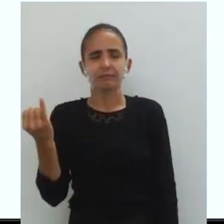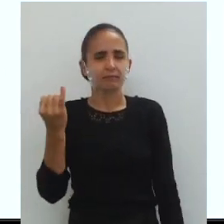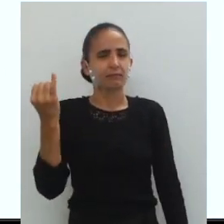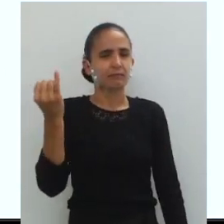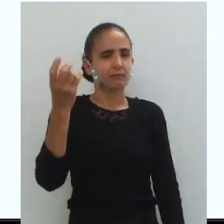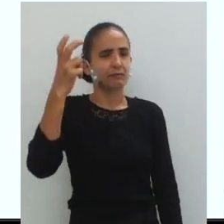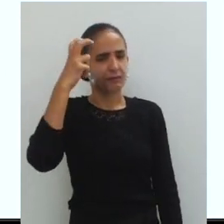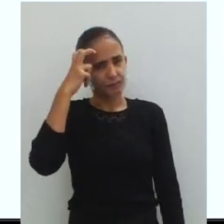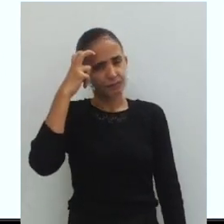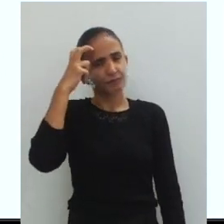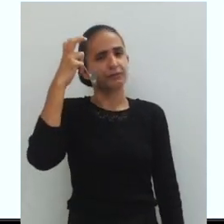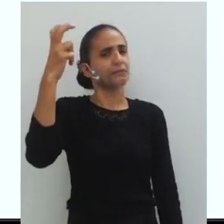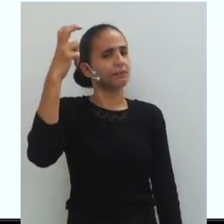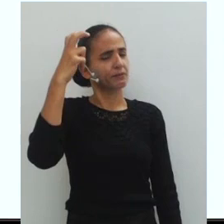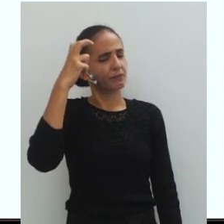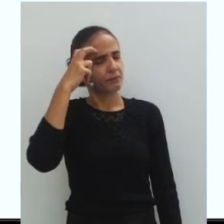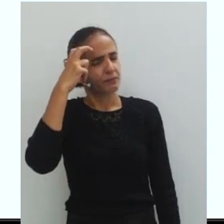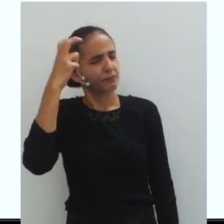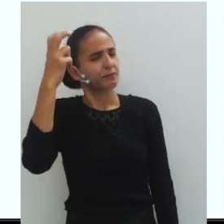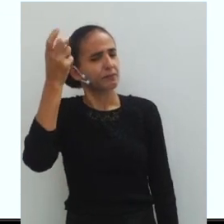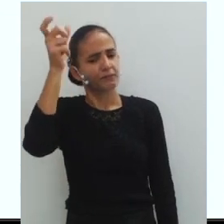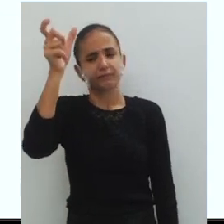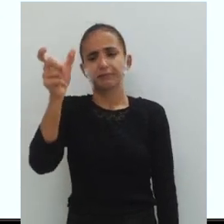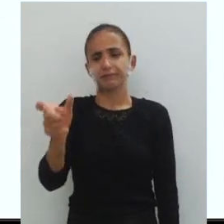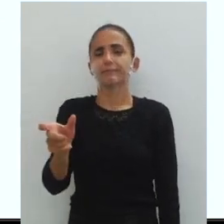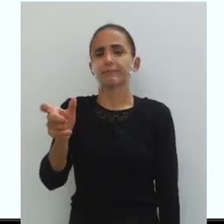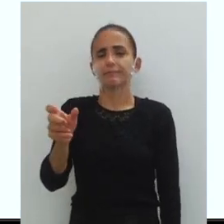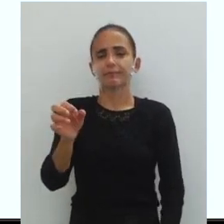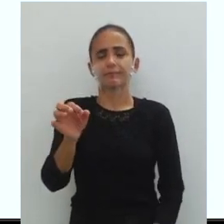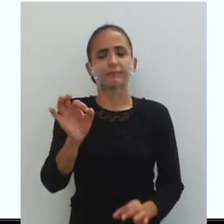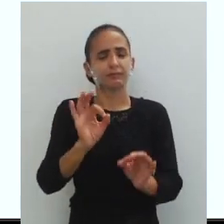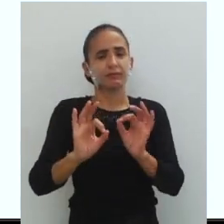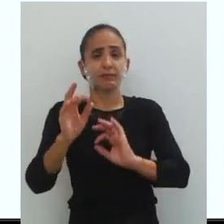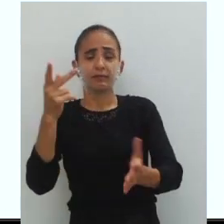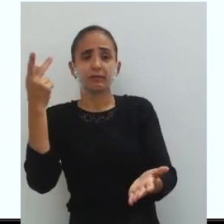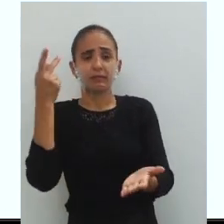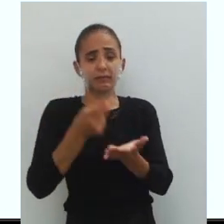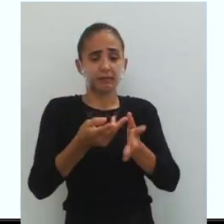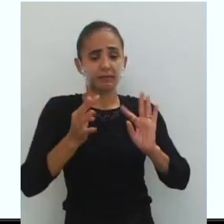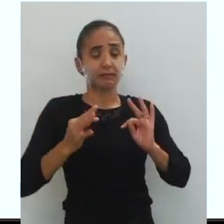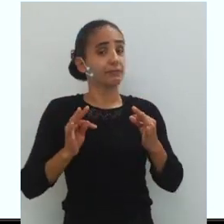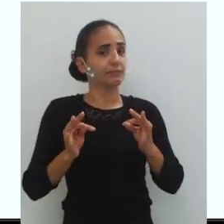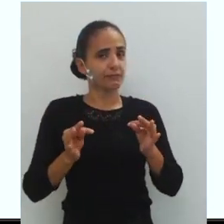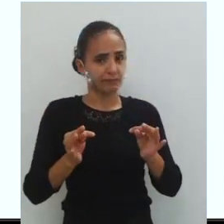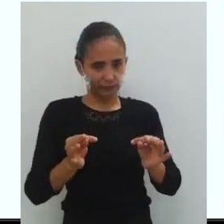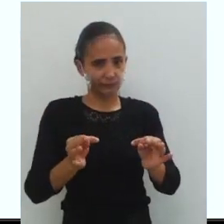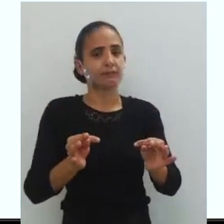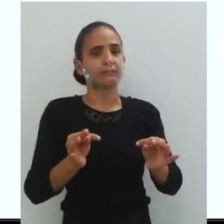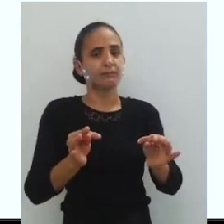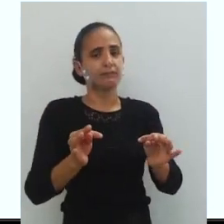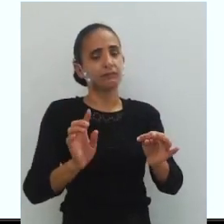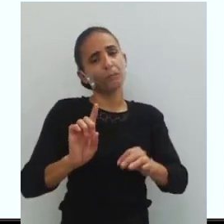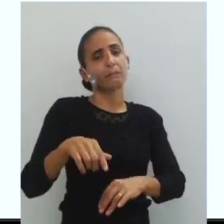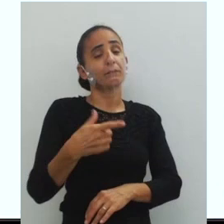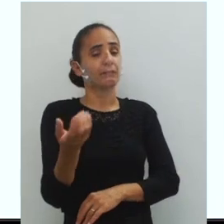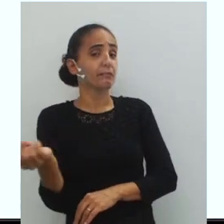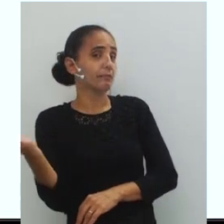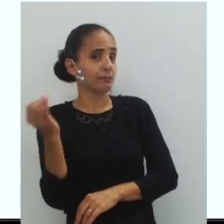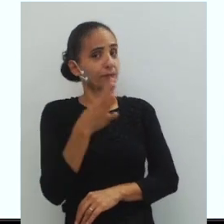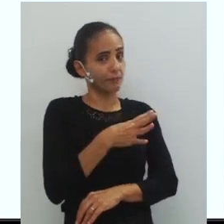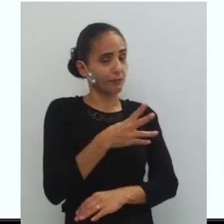muito radical. Existiu esse salto descontínuo aí na tecnologia.